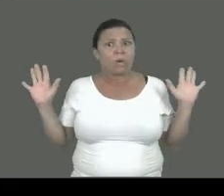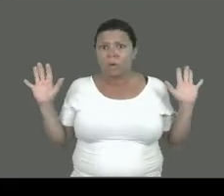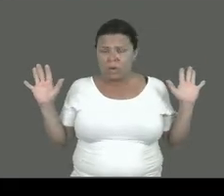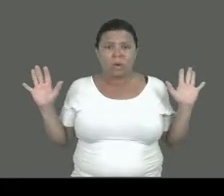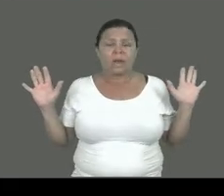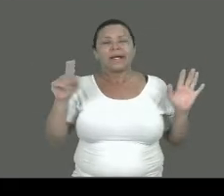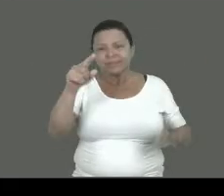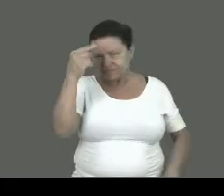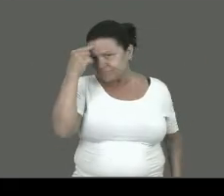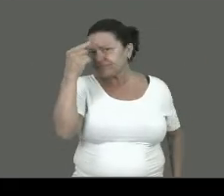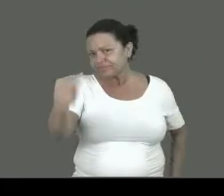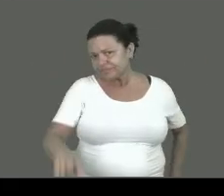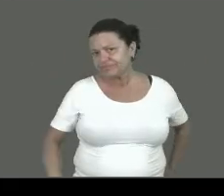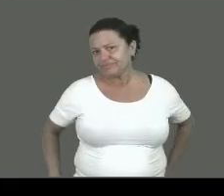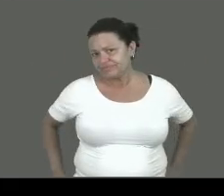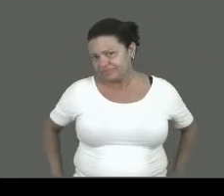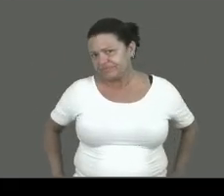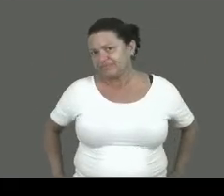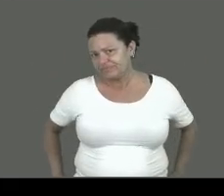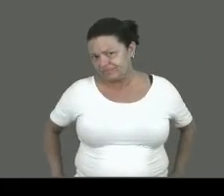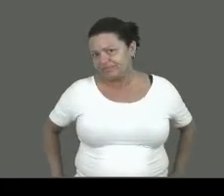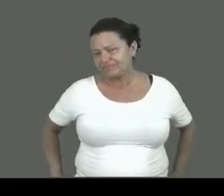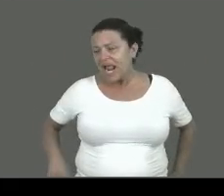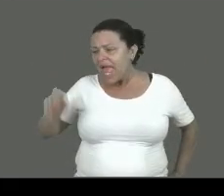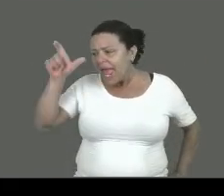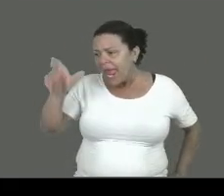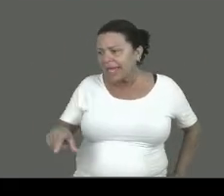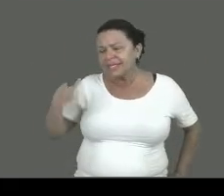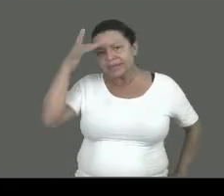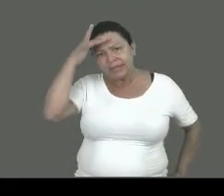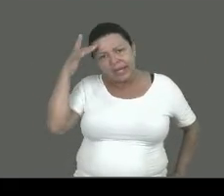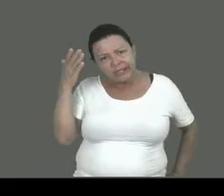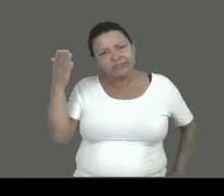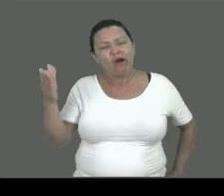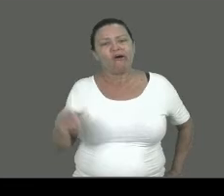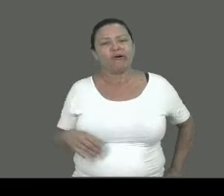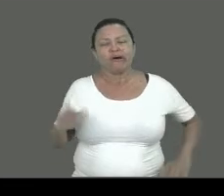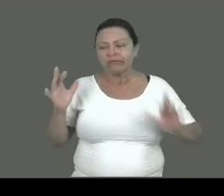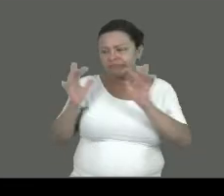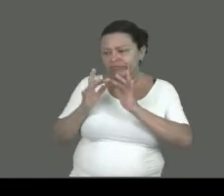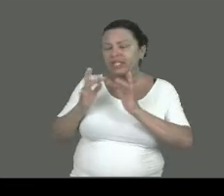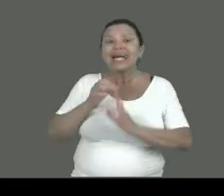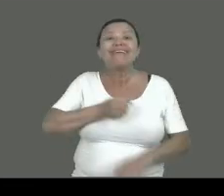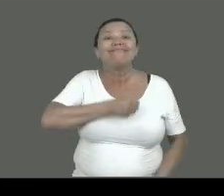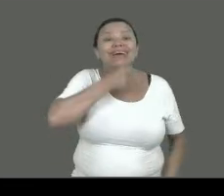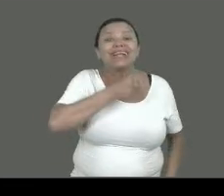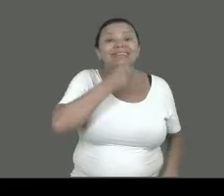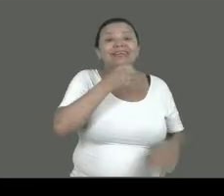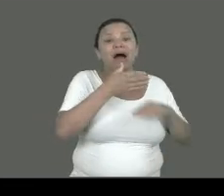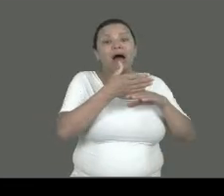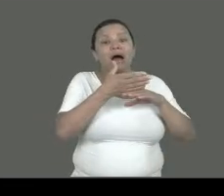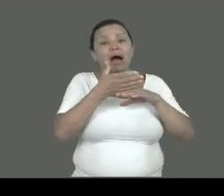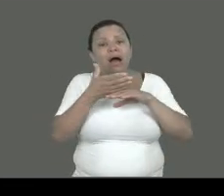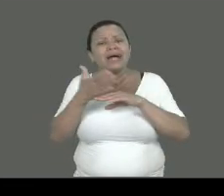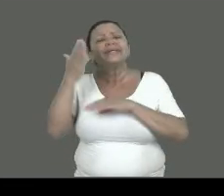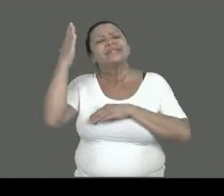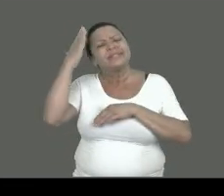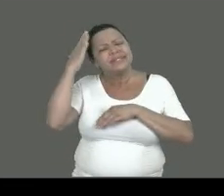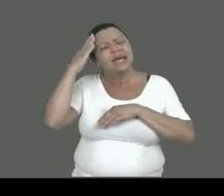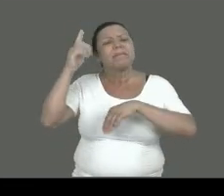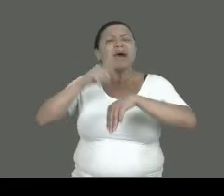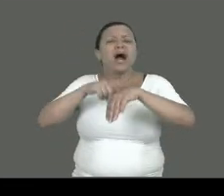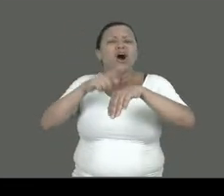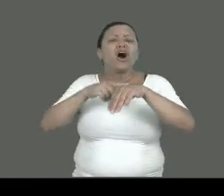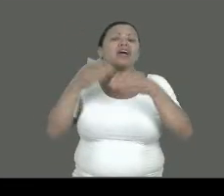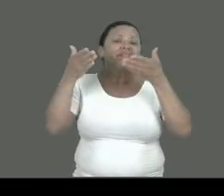você imagina a agonia que essa pessoa convive, seja porque ela está envelhecendo e sabe que provavelmente a sua hora está